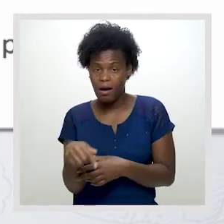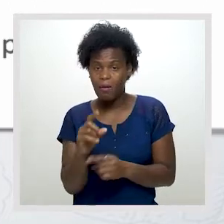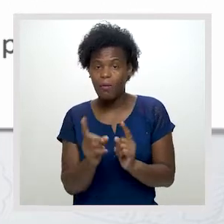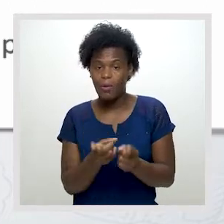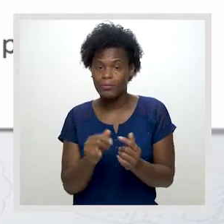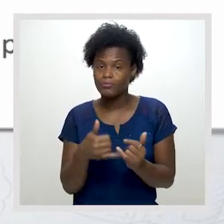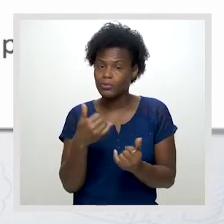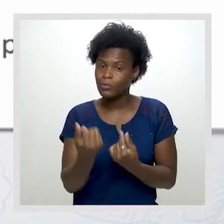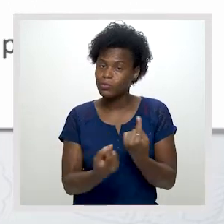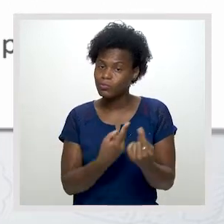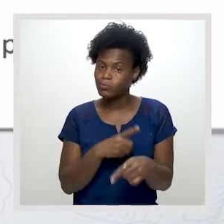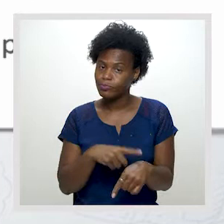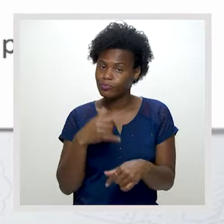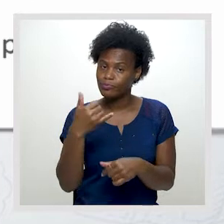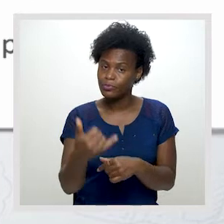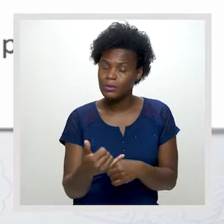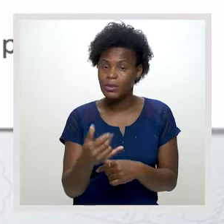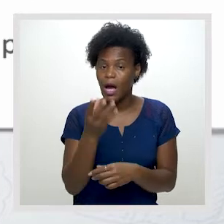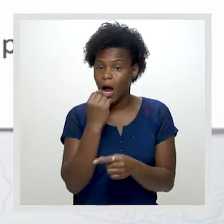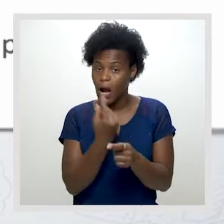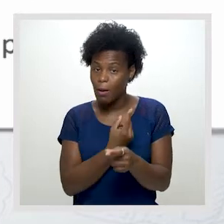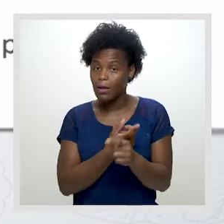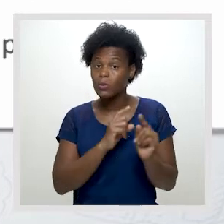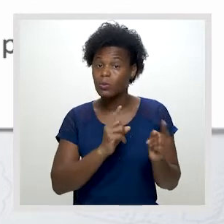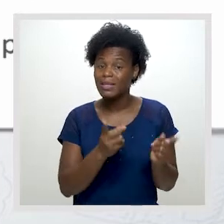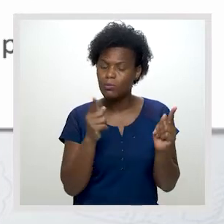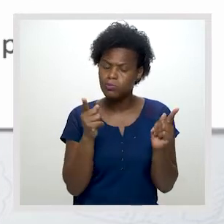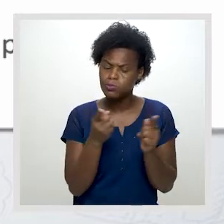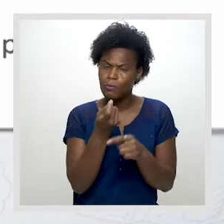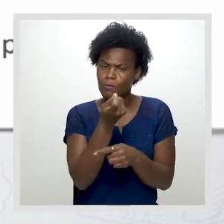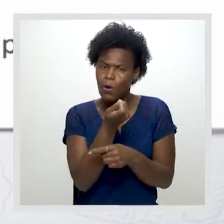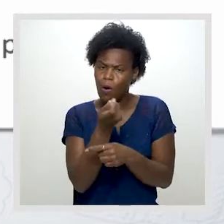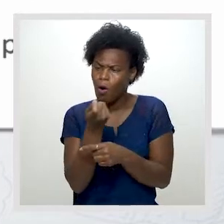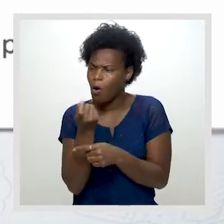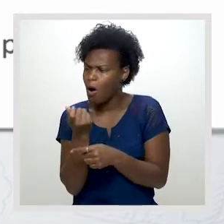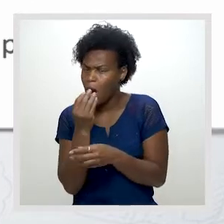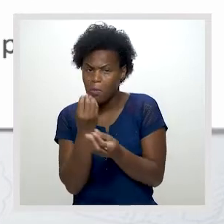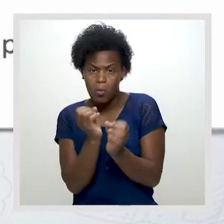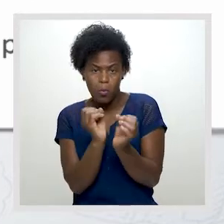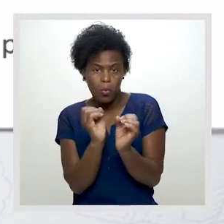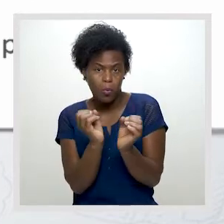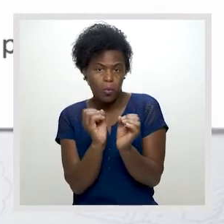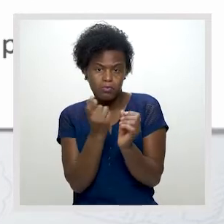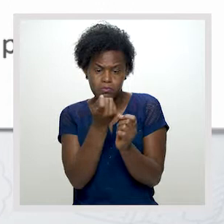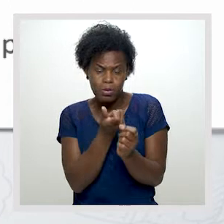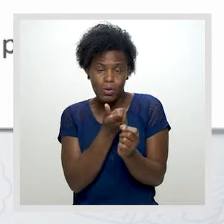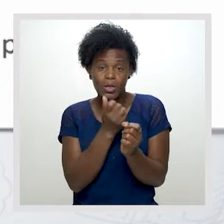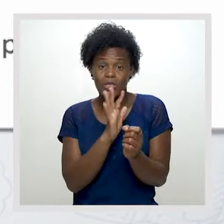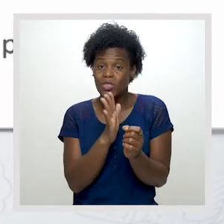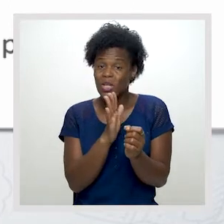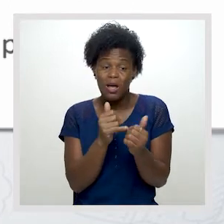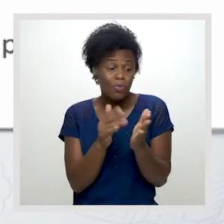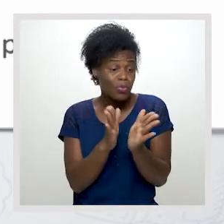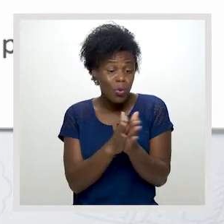que a determinada altura, os alimentos começaram a escassear-se. Isto é, já não chegava